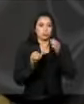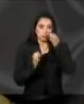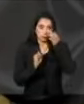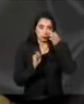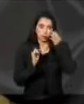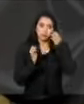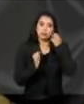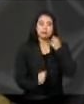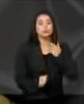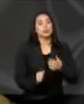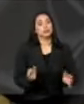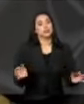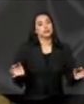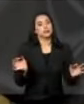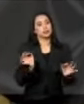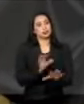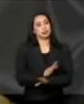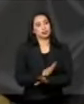esta liberdade.